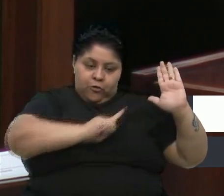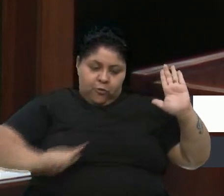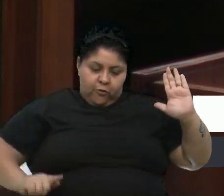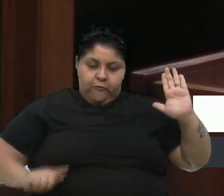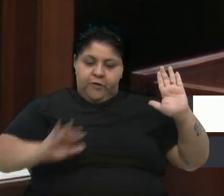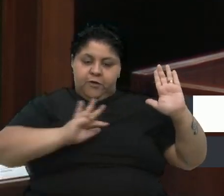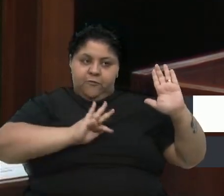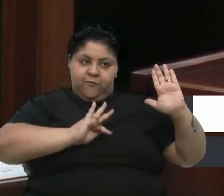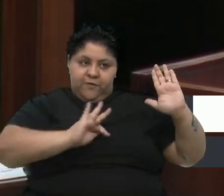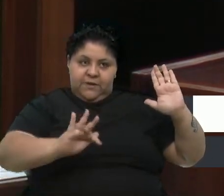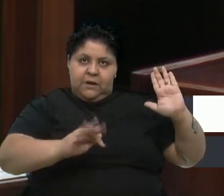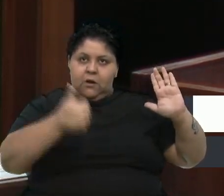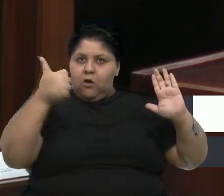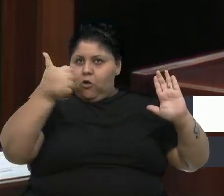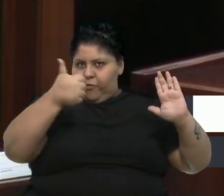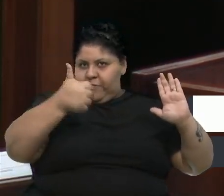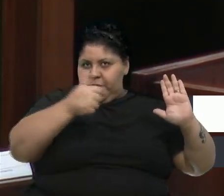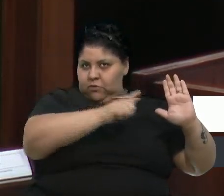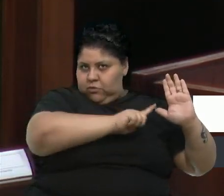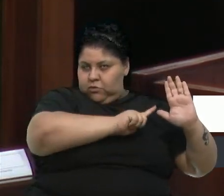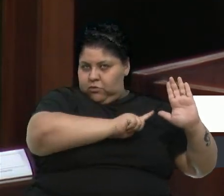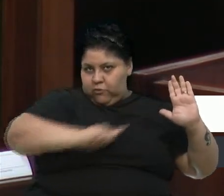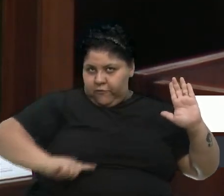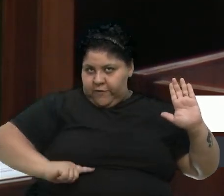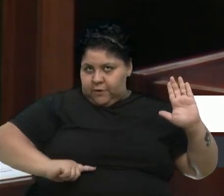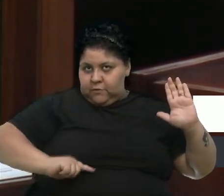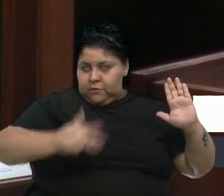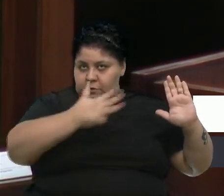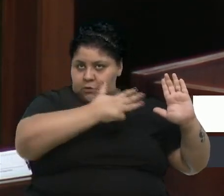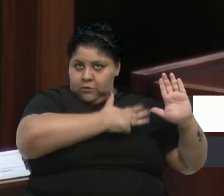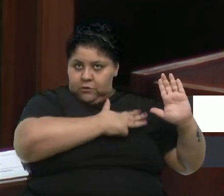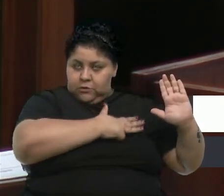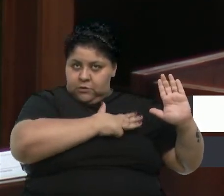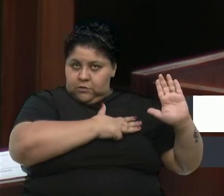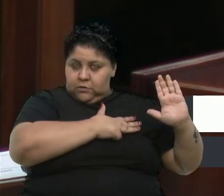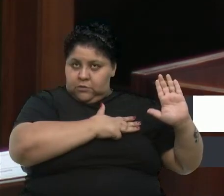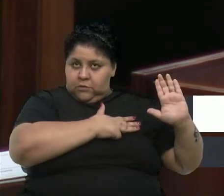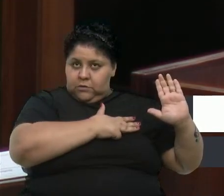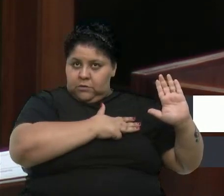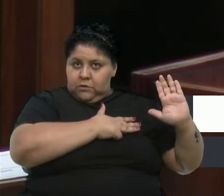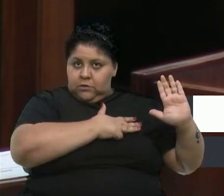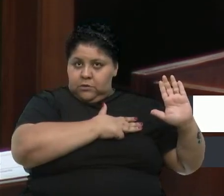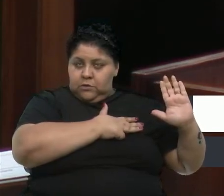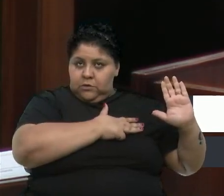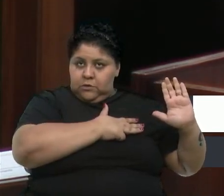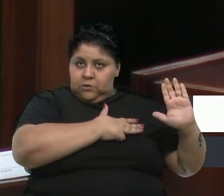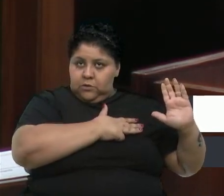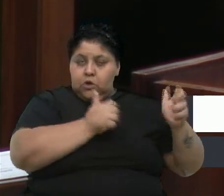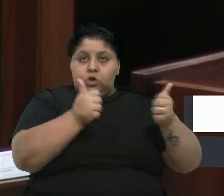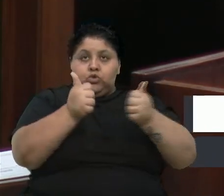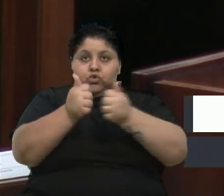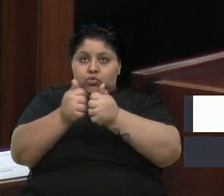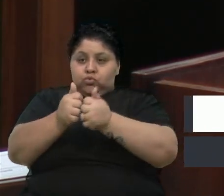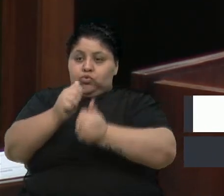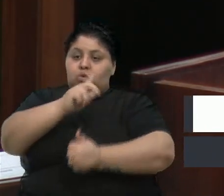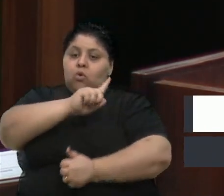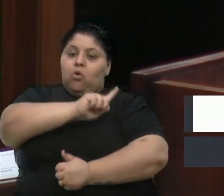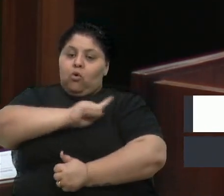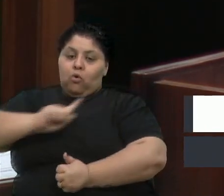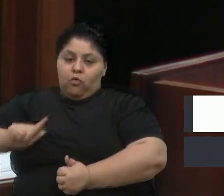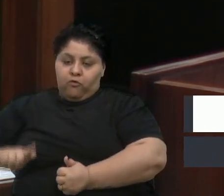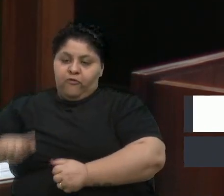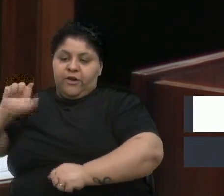Lula, mas um programa e um convênio do governo federal, do governo estadual e do